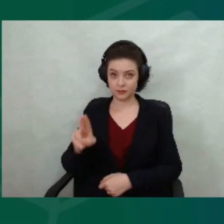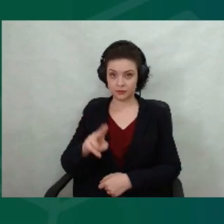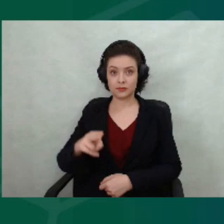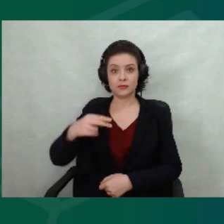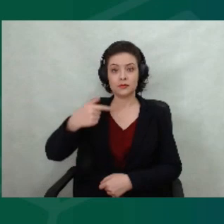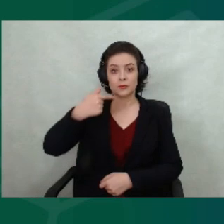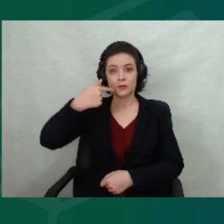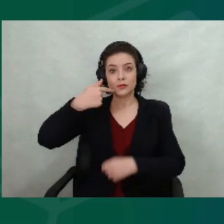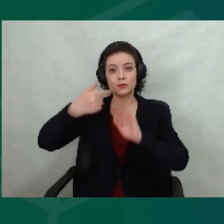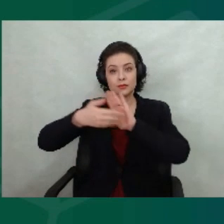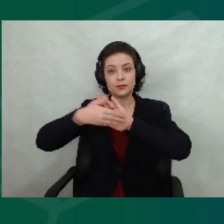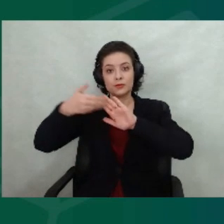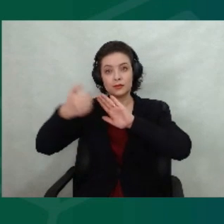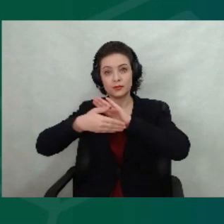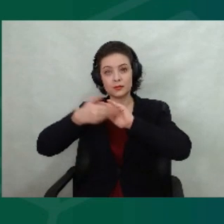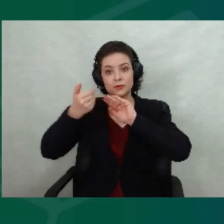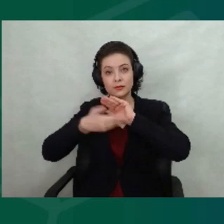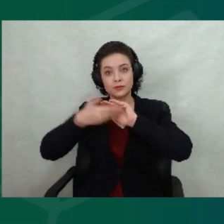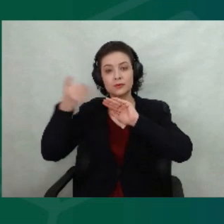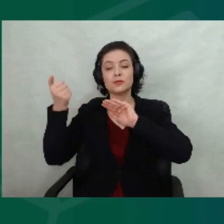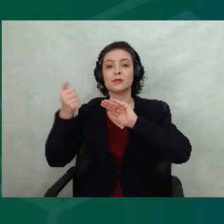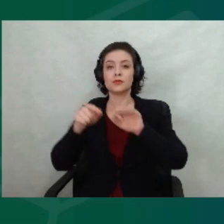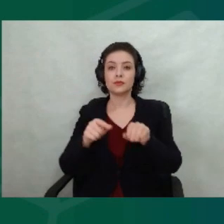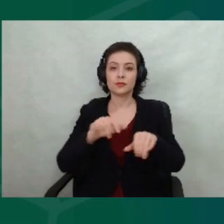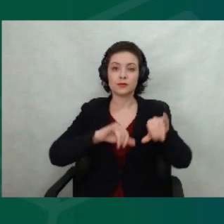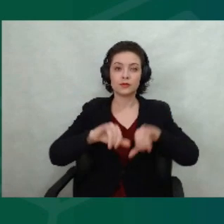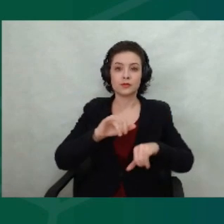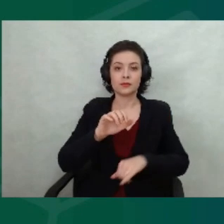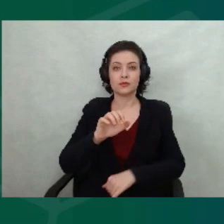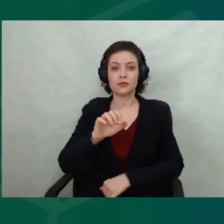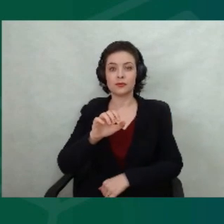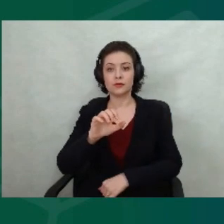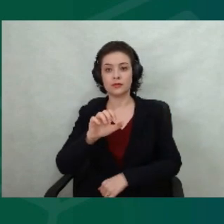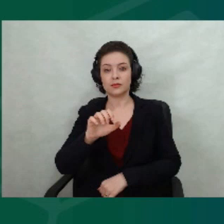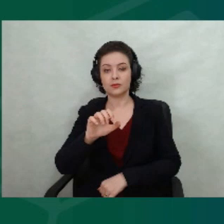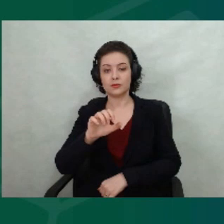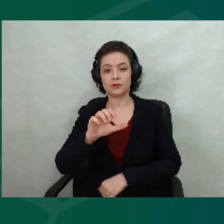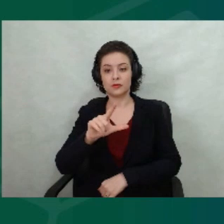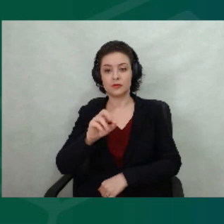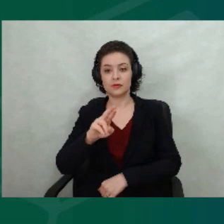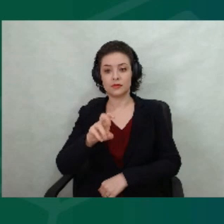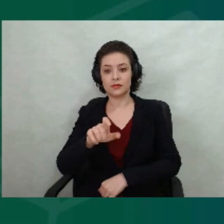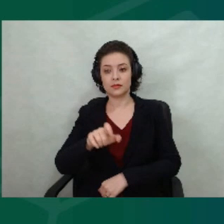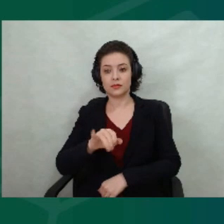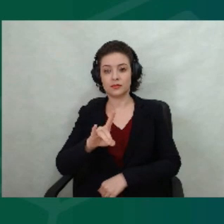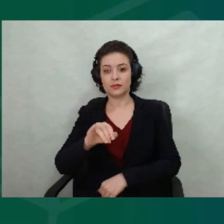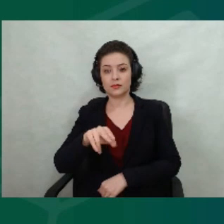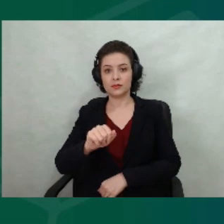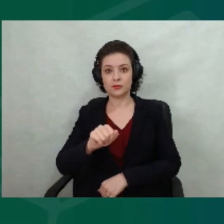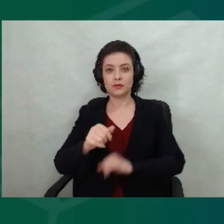em clorexidina, mas uma vez que ele, aqui nessa terceira foto, uma vez que é obstruído